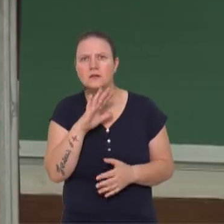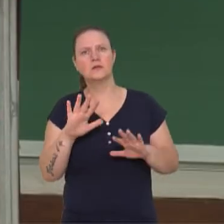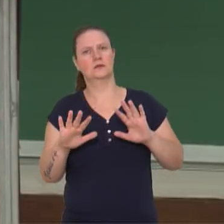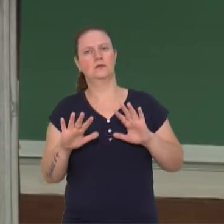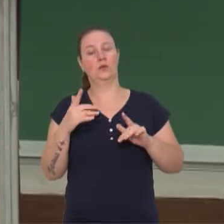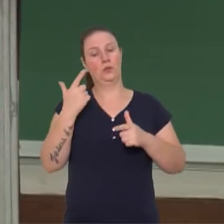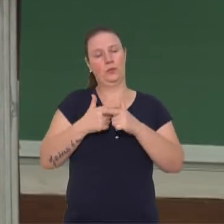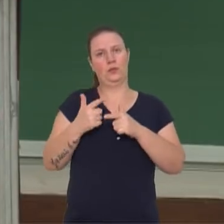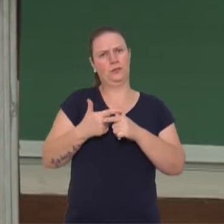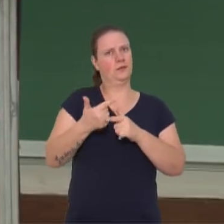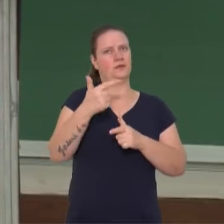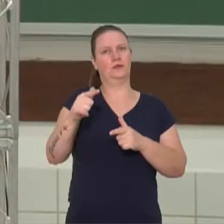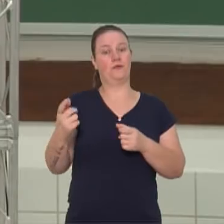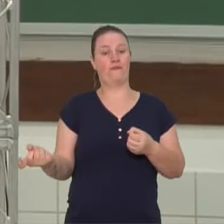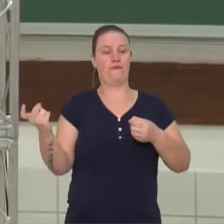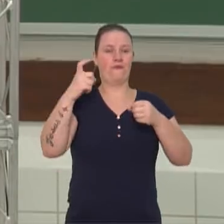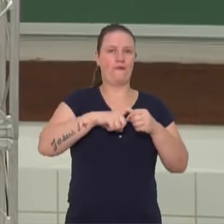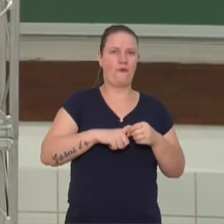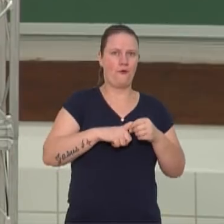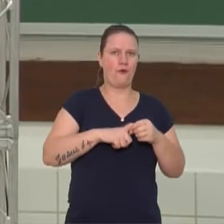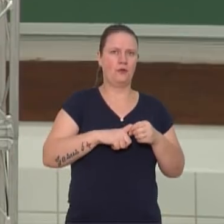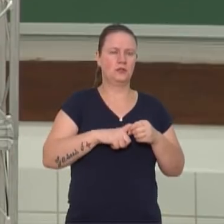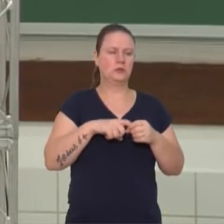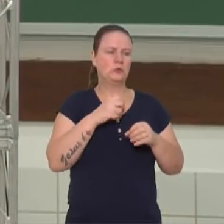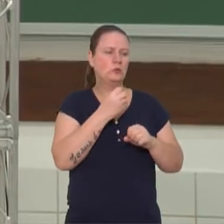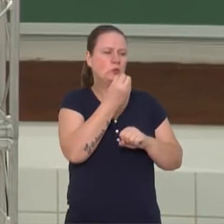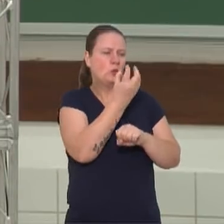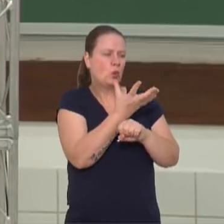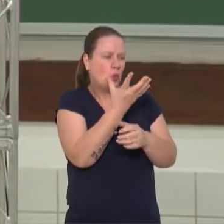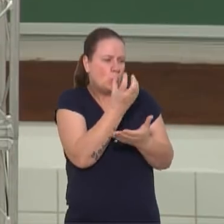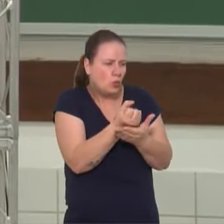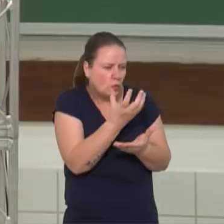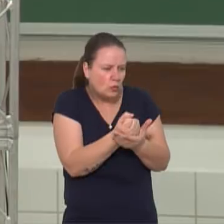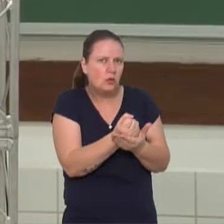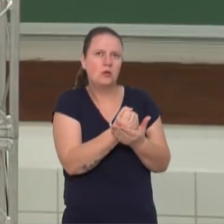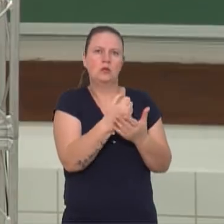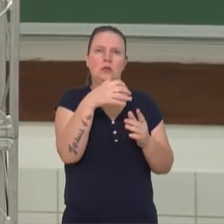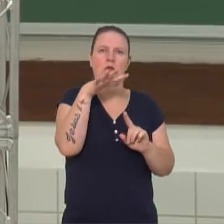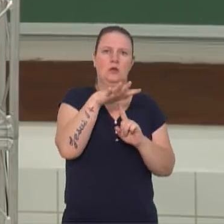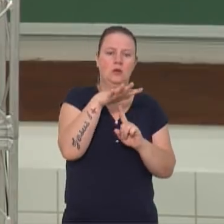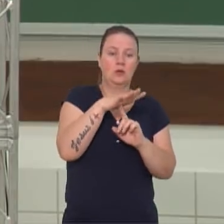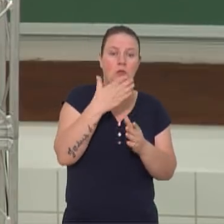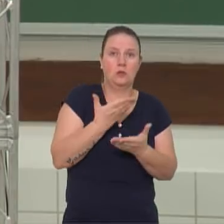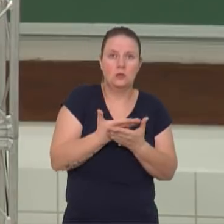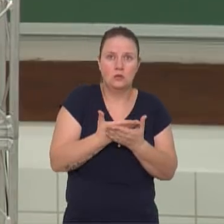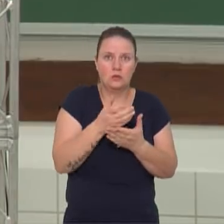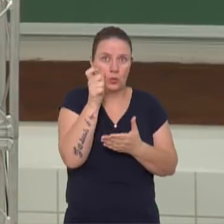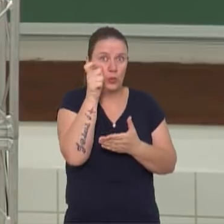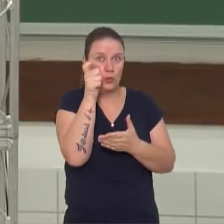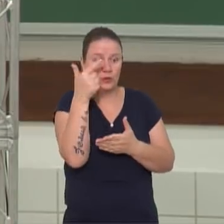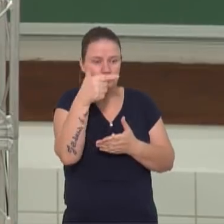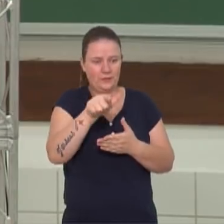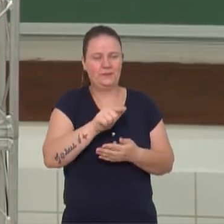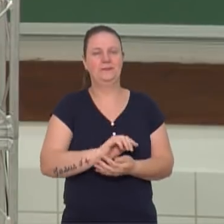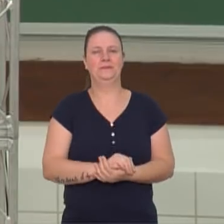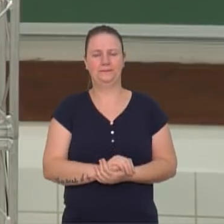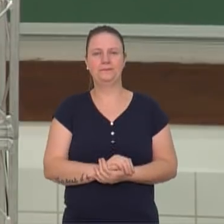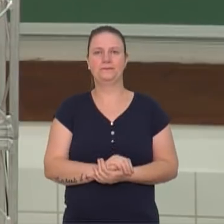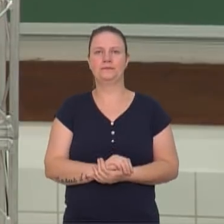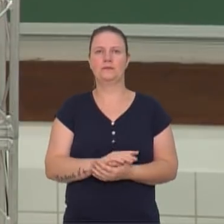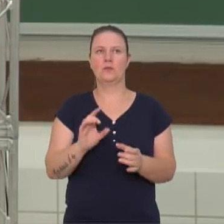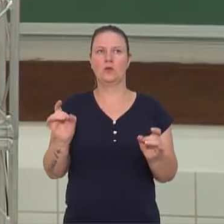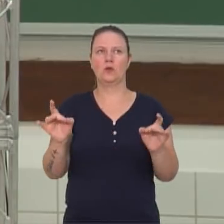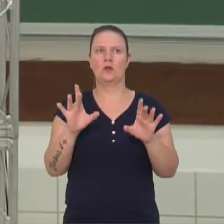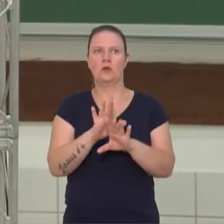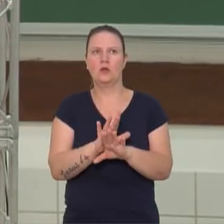tem problema. Vai lá no Classroom, busca os slides, busca a aula gravada de novo e presta bastante atenção. Com isso, a gente